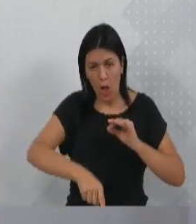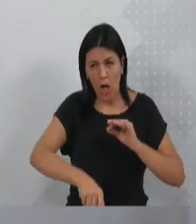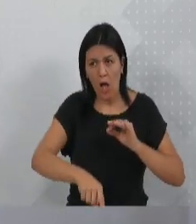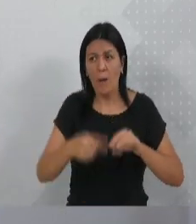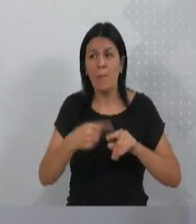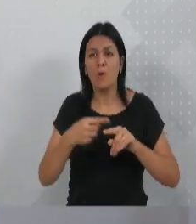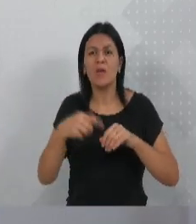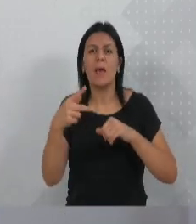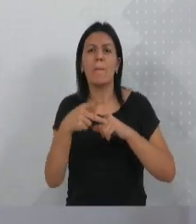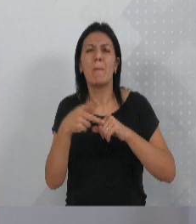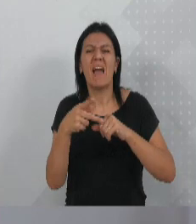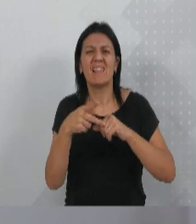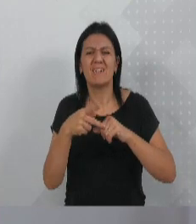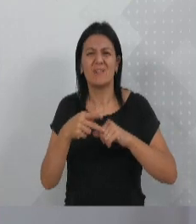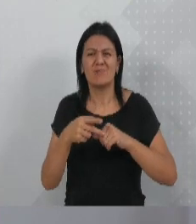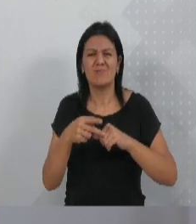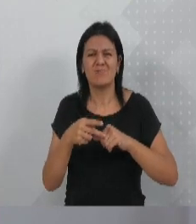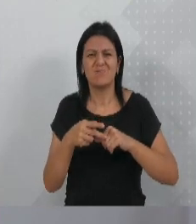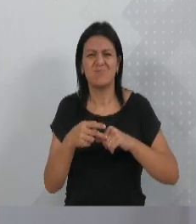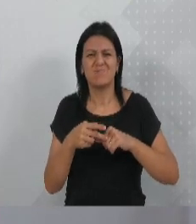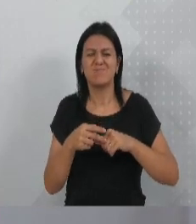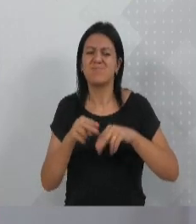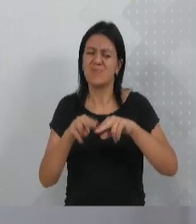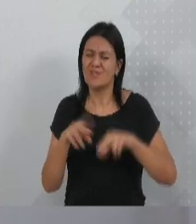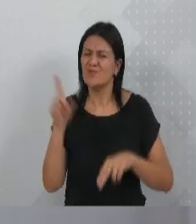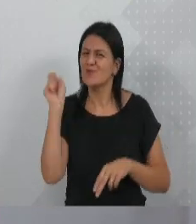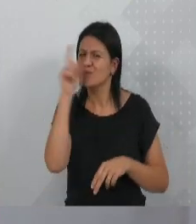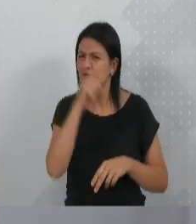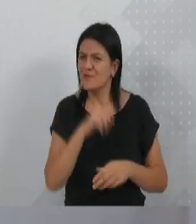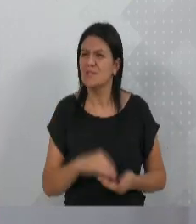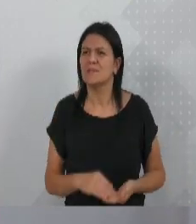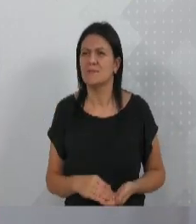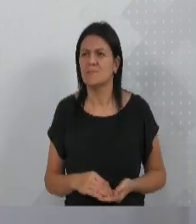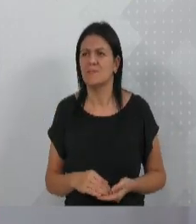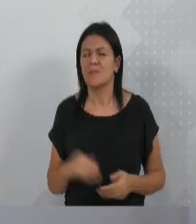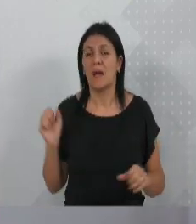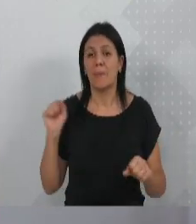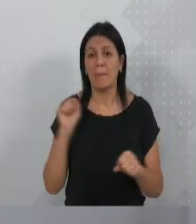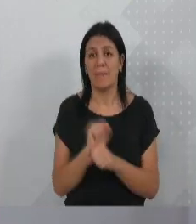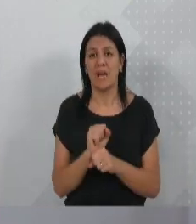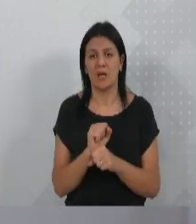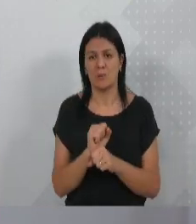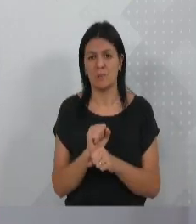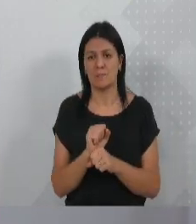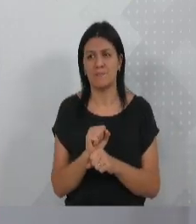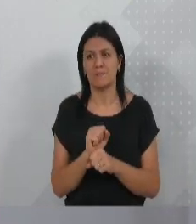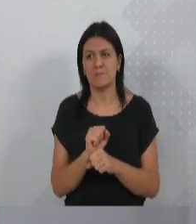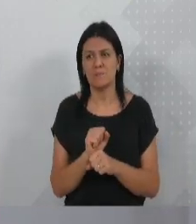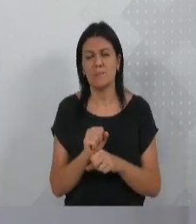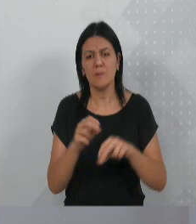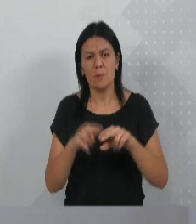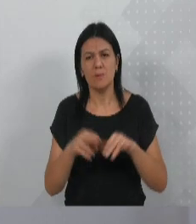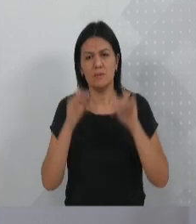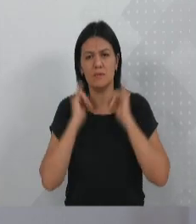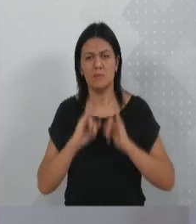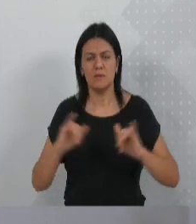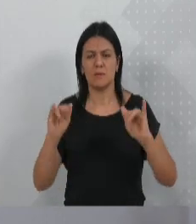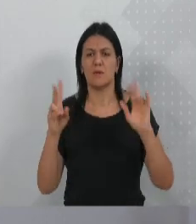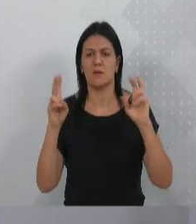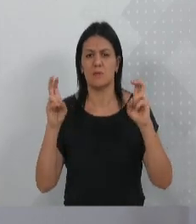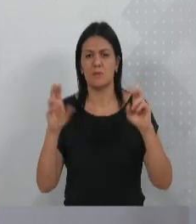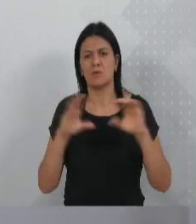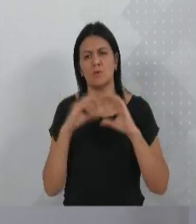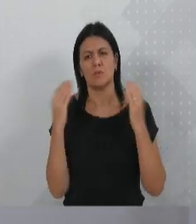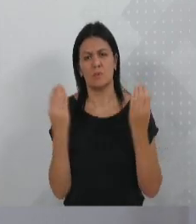realmente de continuar a obra por ali então foi invertido a situação Vai par ali nesse ponto eh por isso que eu tô trazendo esse assunto pra